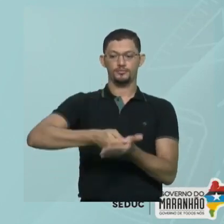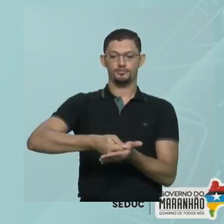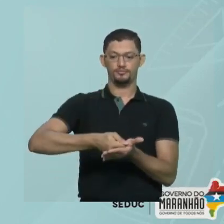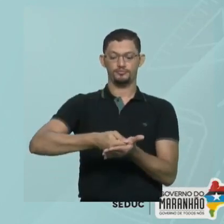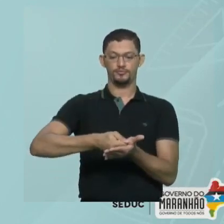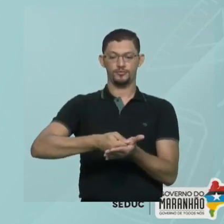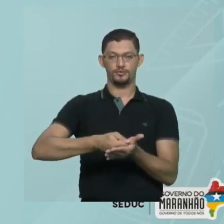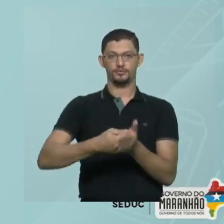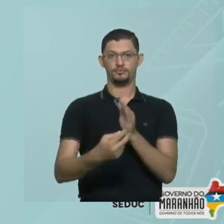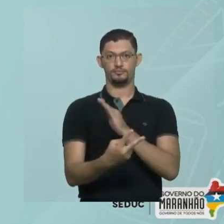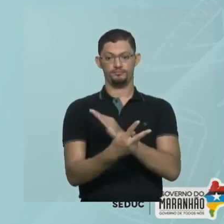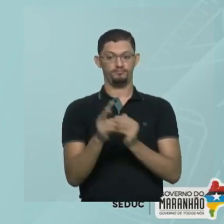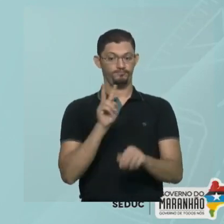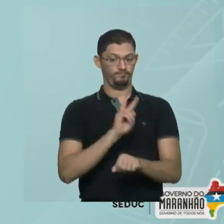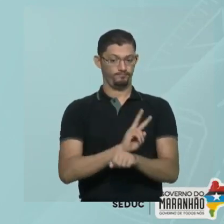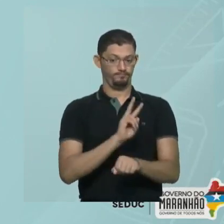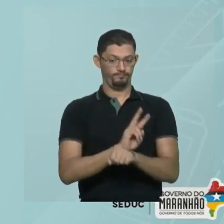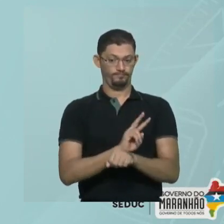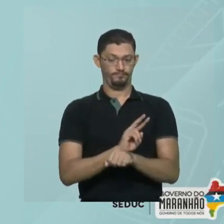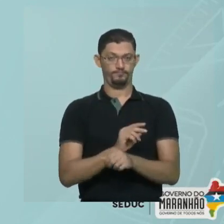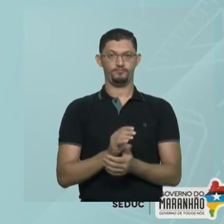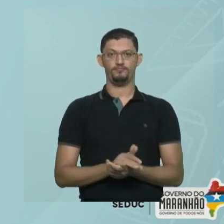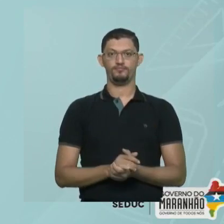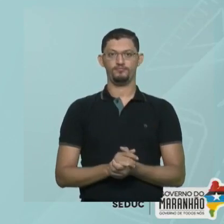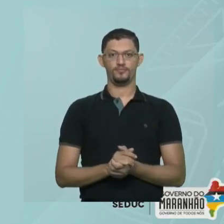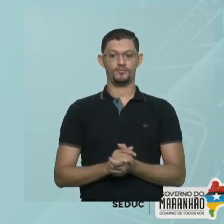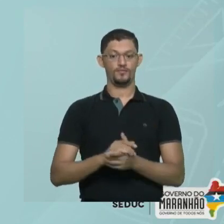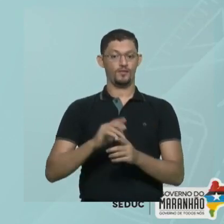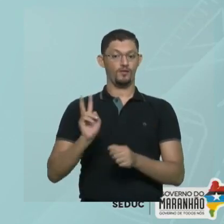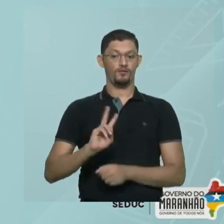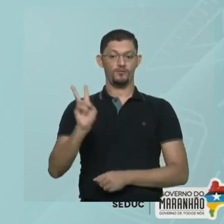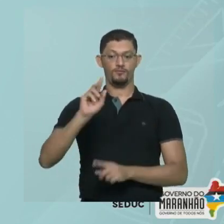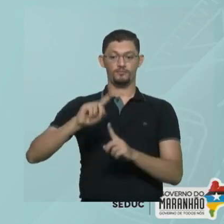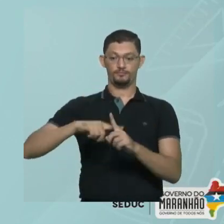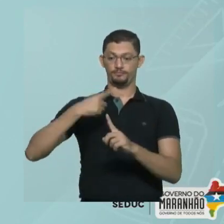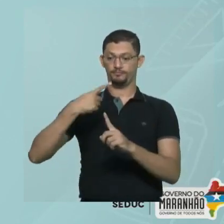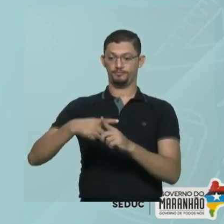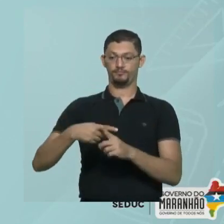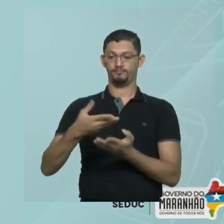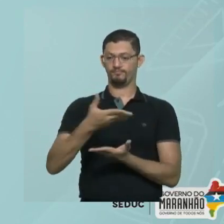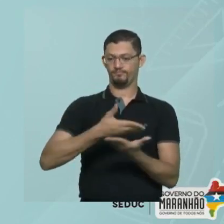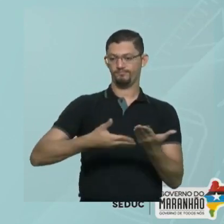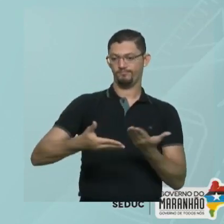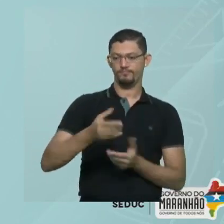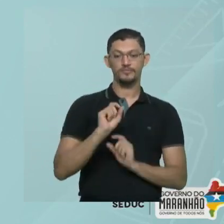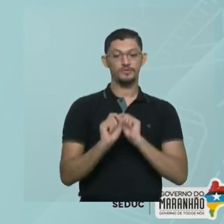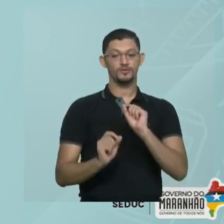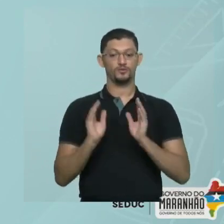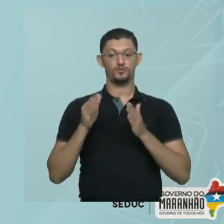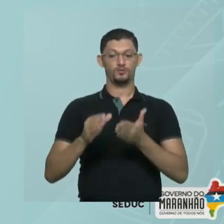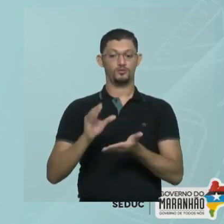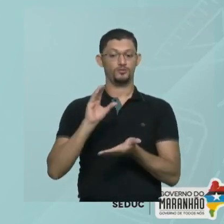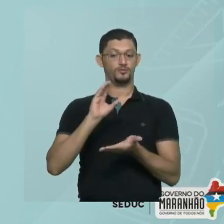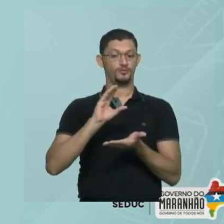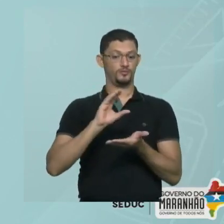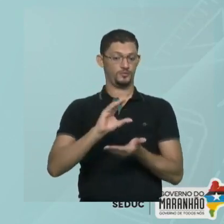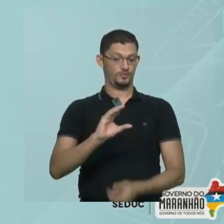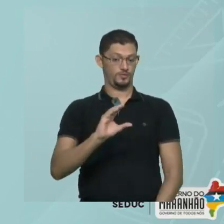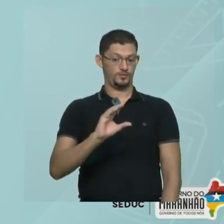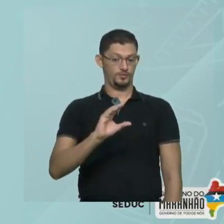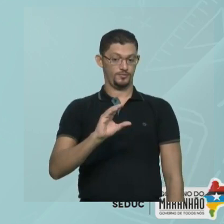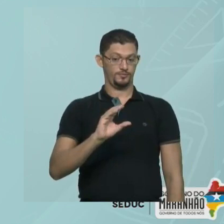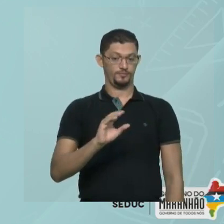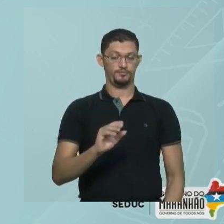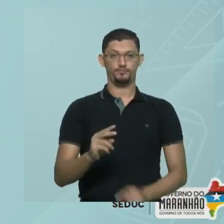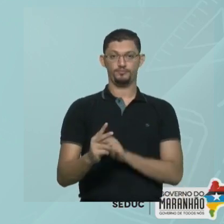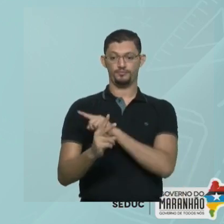caso de empréstimo. É aquela compensação, aquele valorzinho a mais em relação ao capital. E a gente tem o seguinte, o juro ele tem